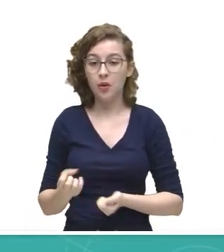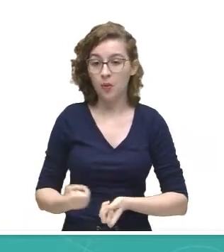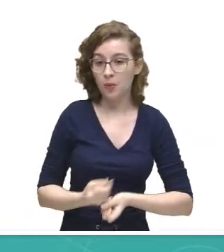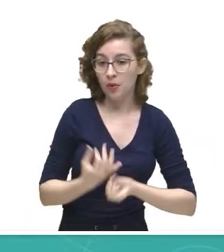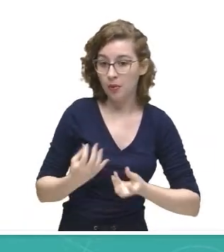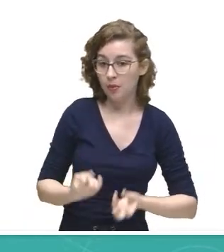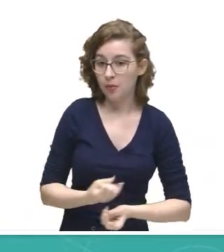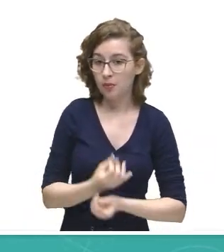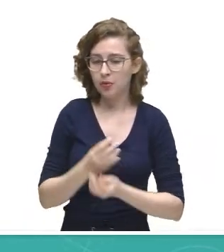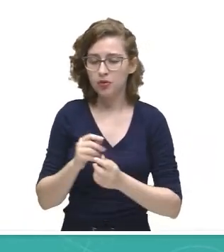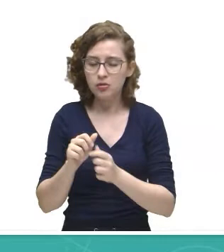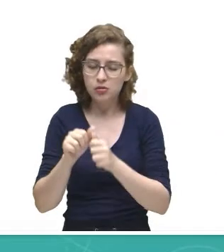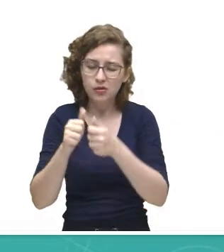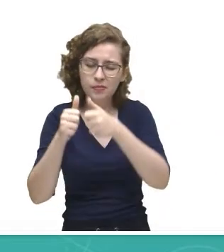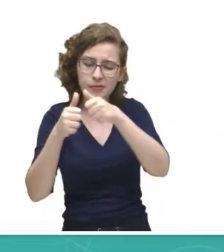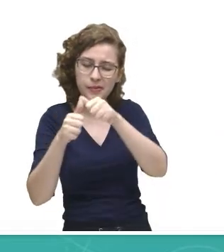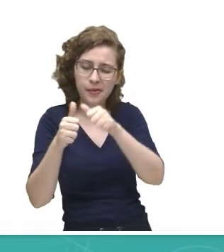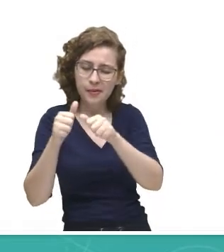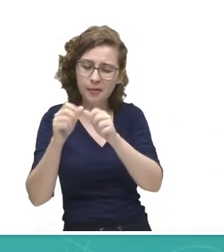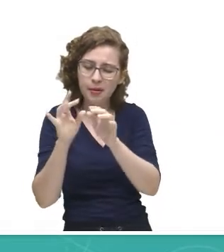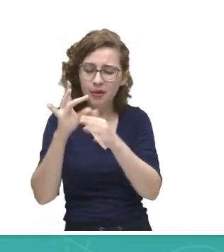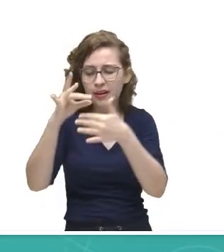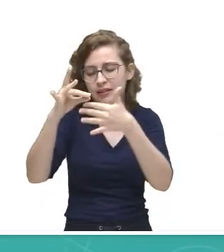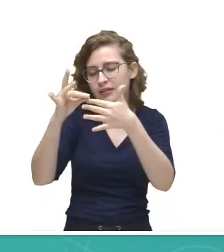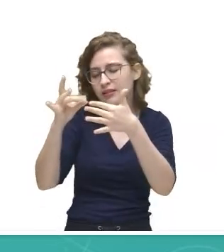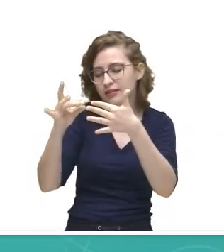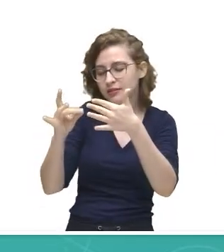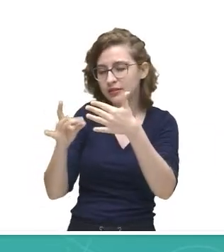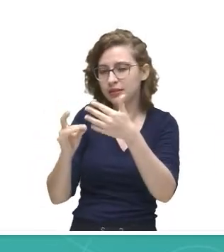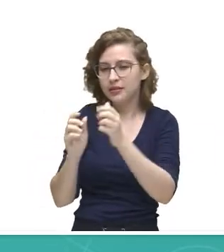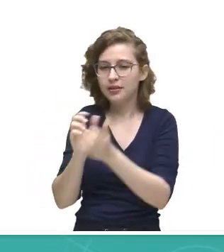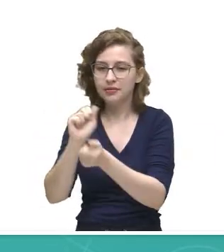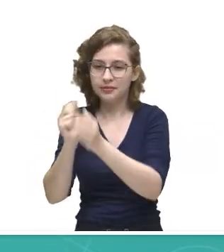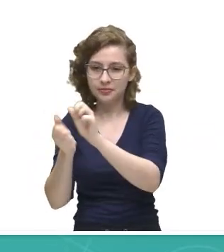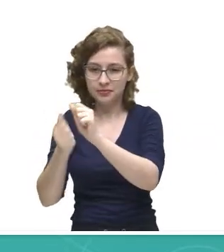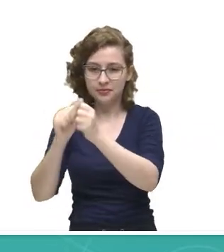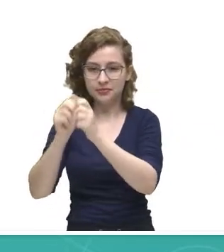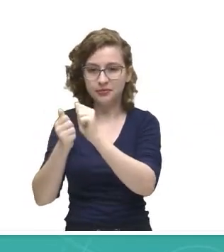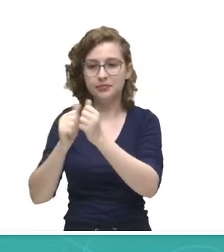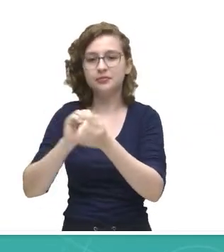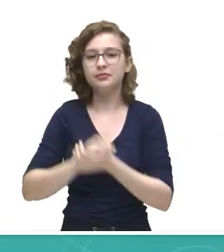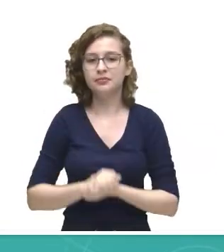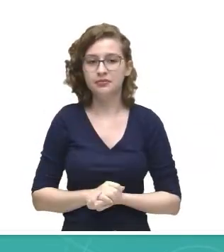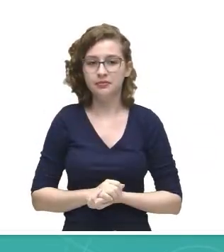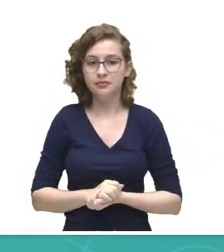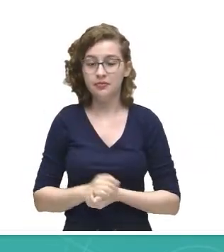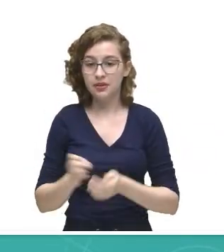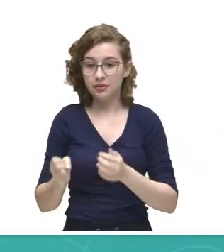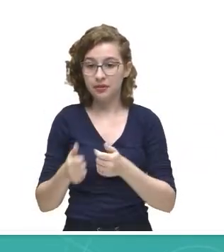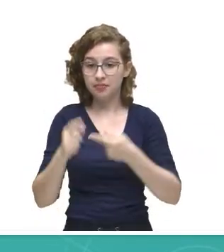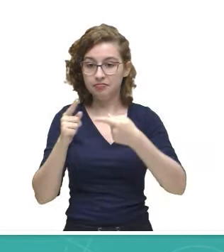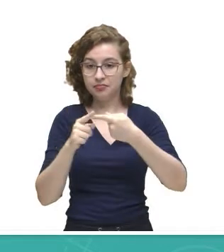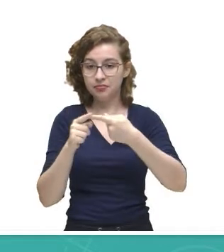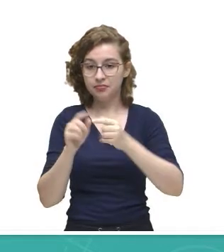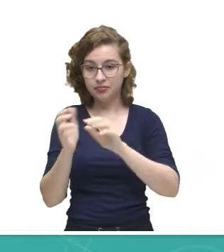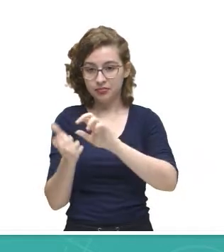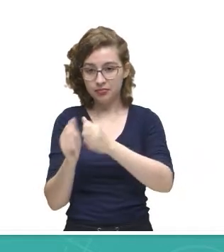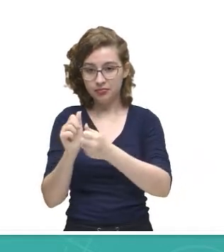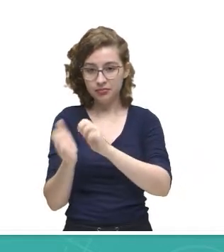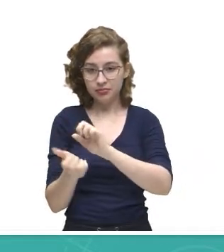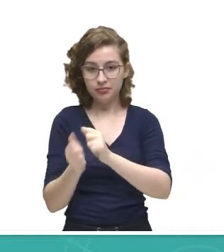ali minuciosa, detalhada, manual. Então a primeira forma aí é o